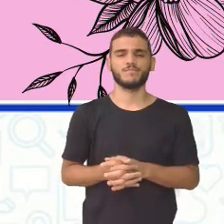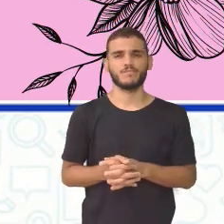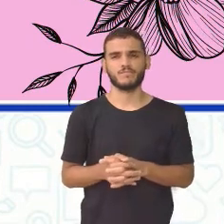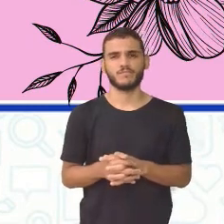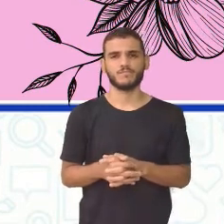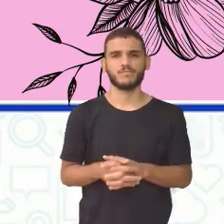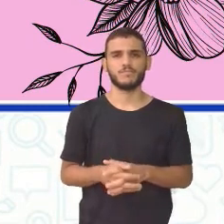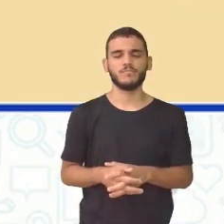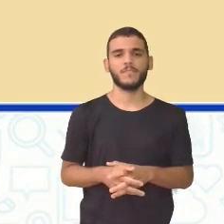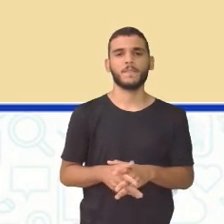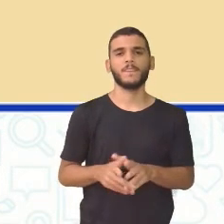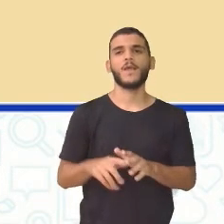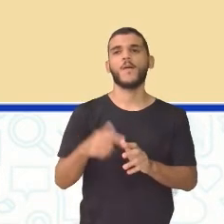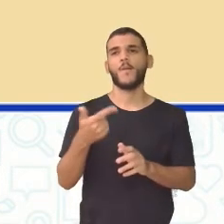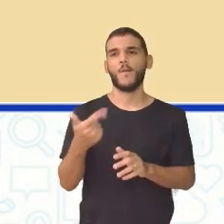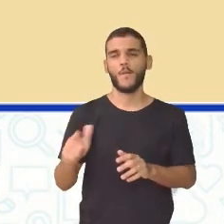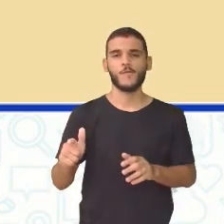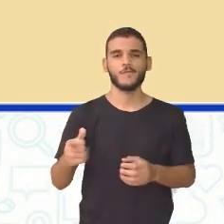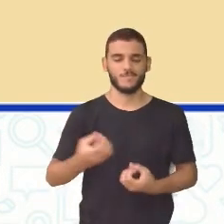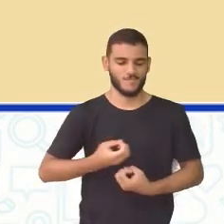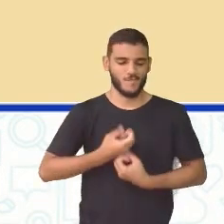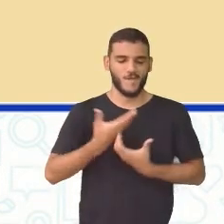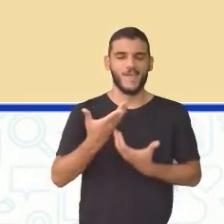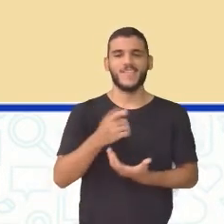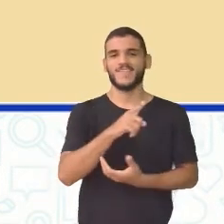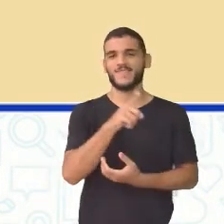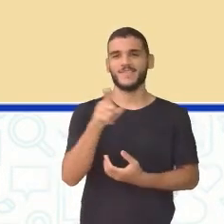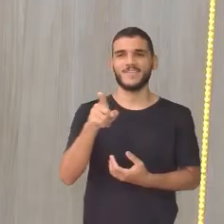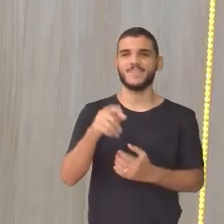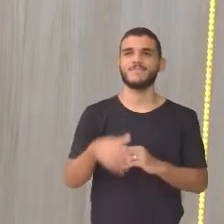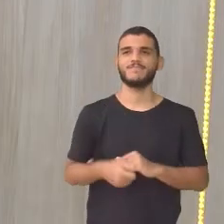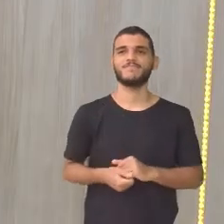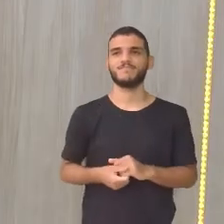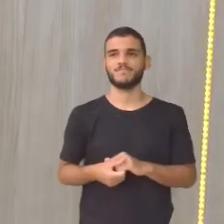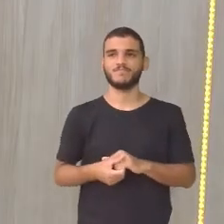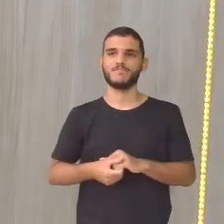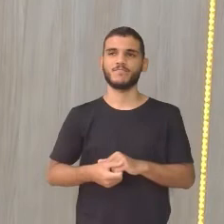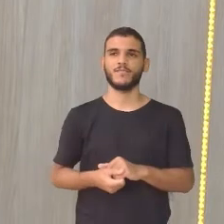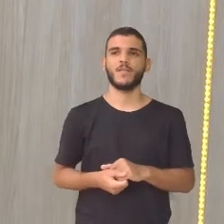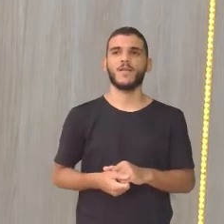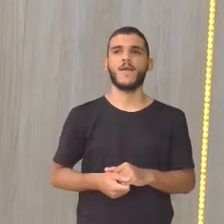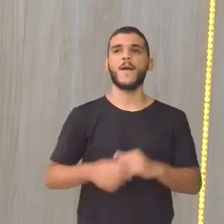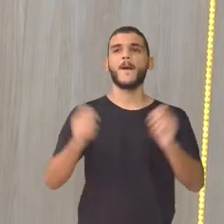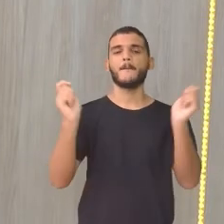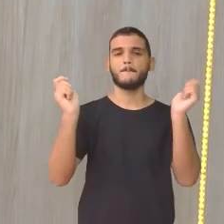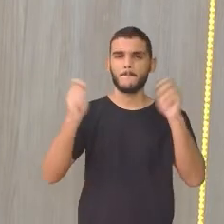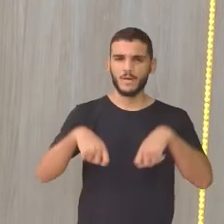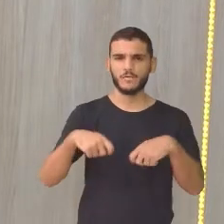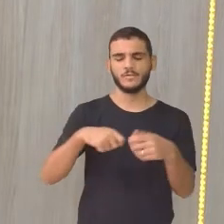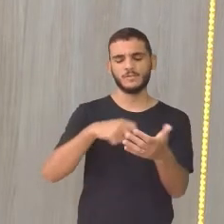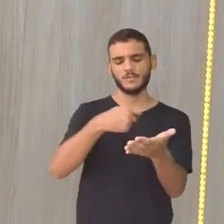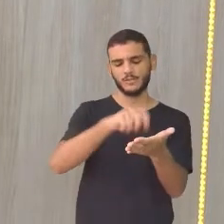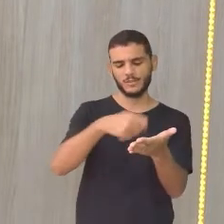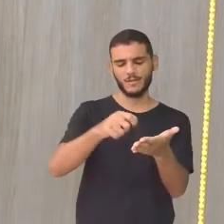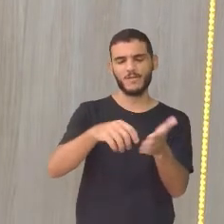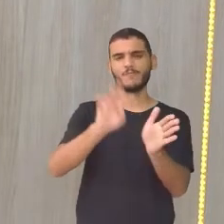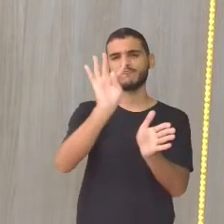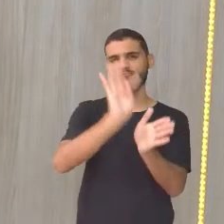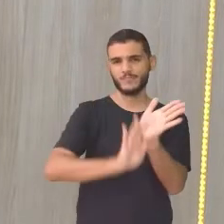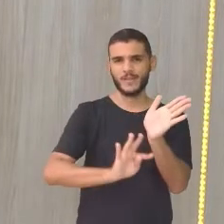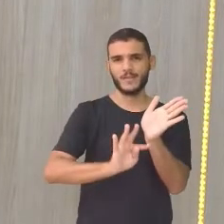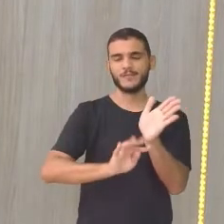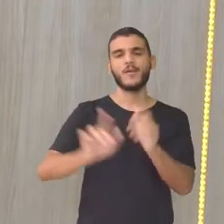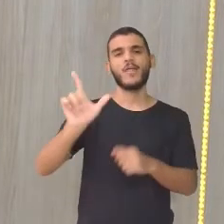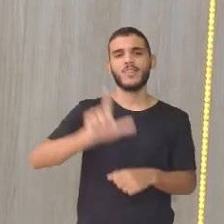Mais um pouco de poesia aí para vocês. Pode-se escrever um texto literário em prosa ou em verso?